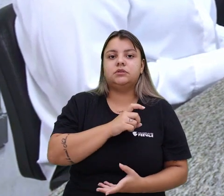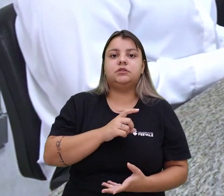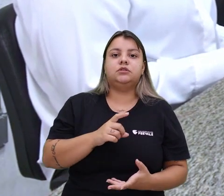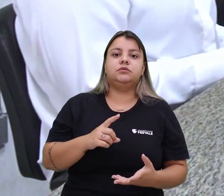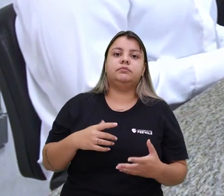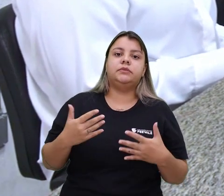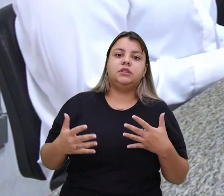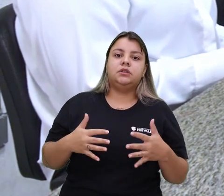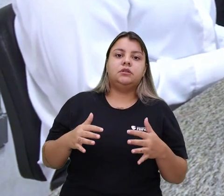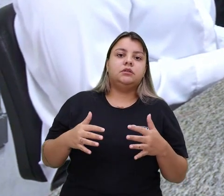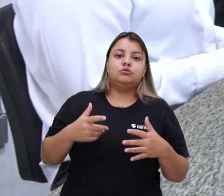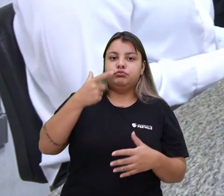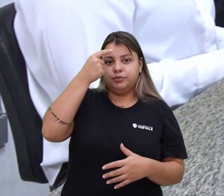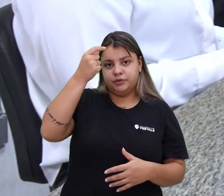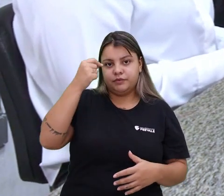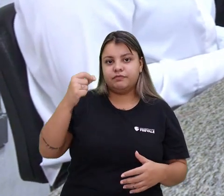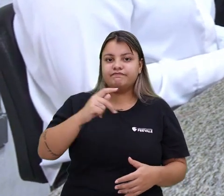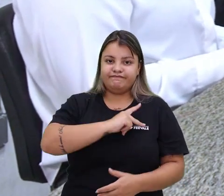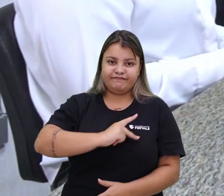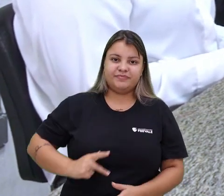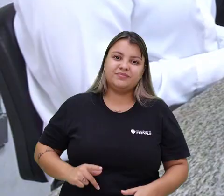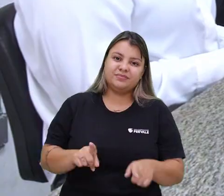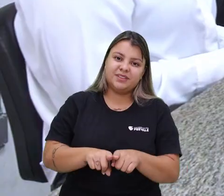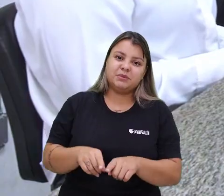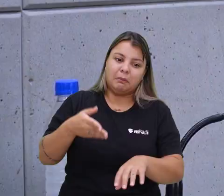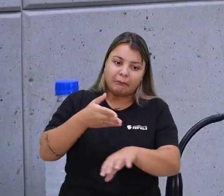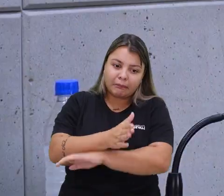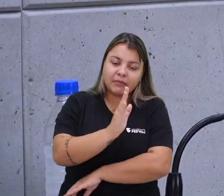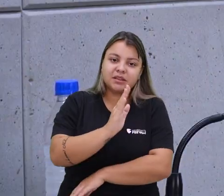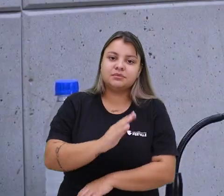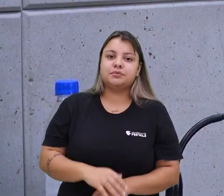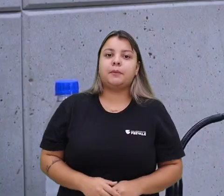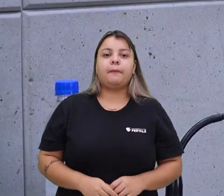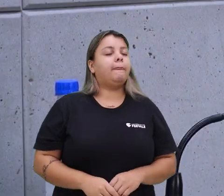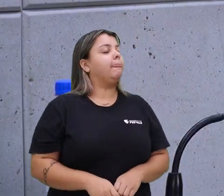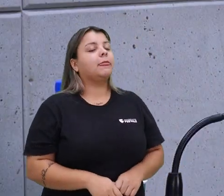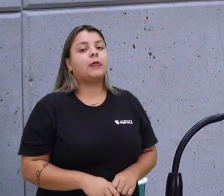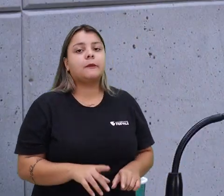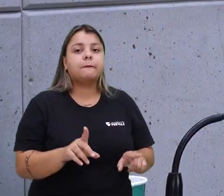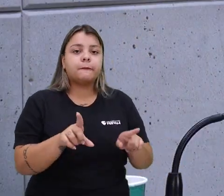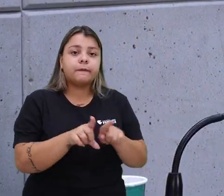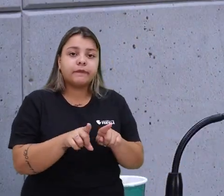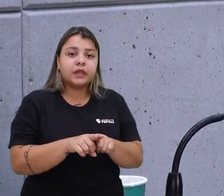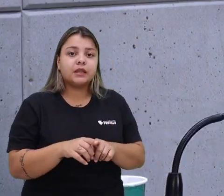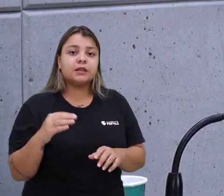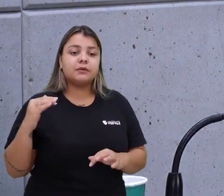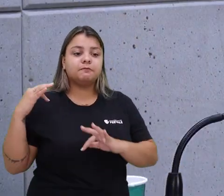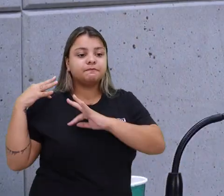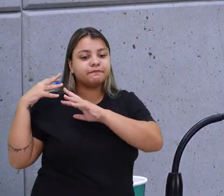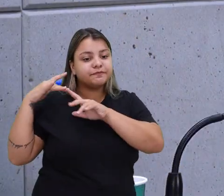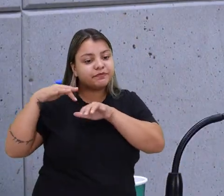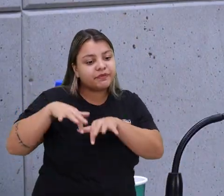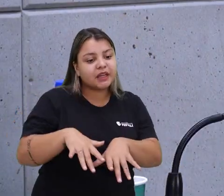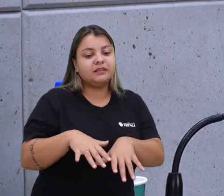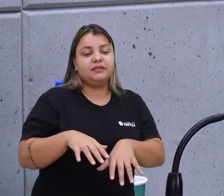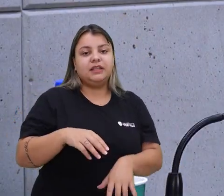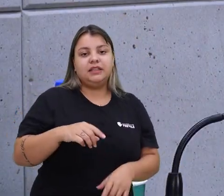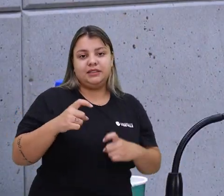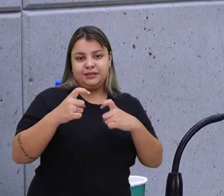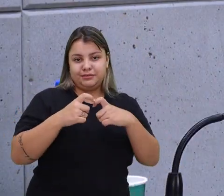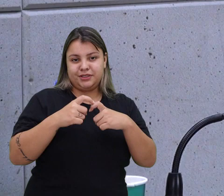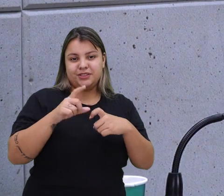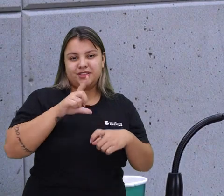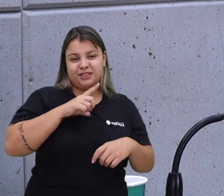e Federal né passar é e que vem da Medicina né antiga escola de